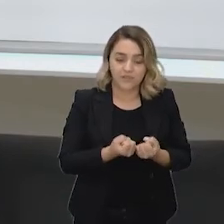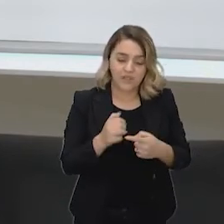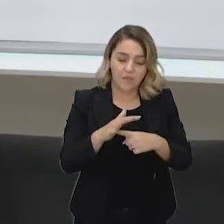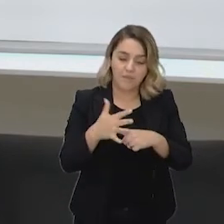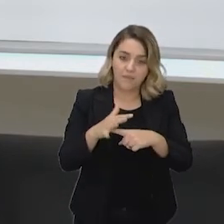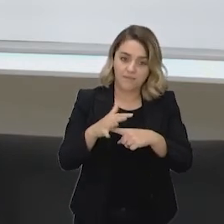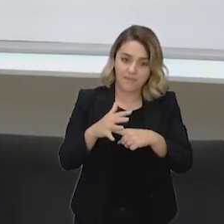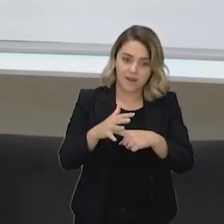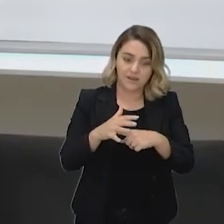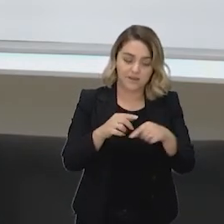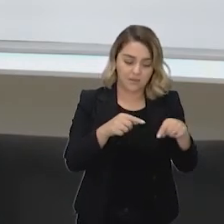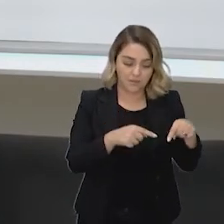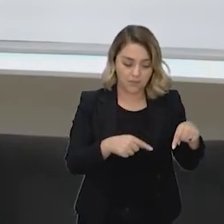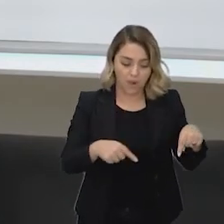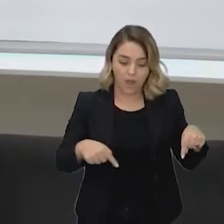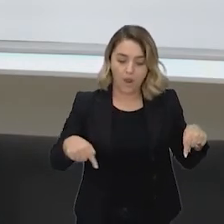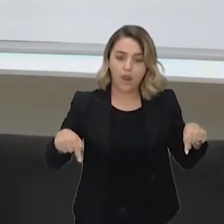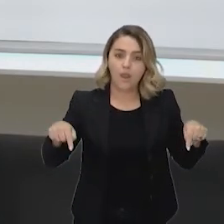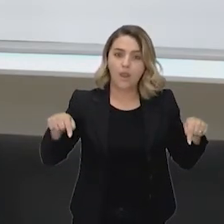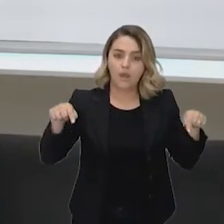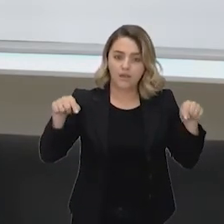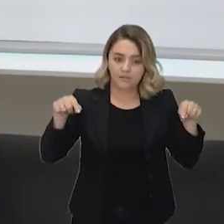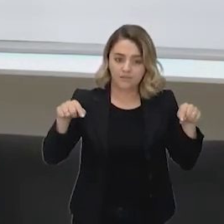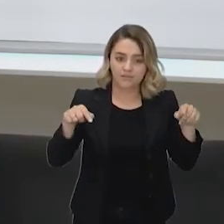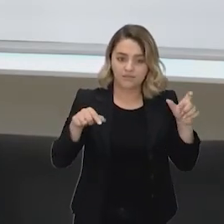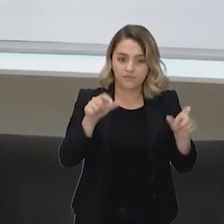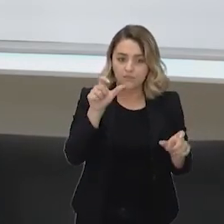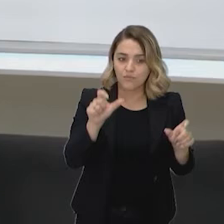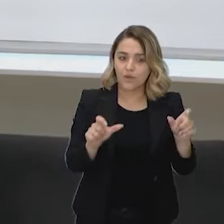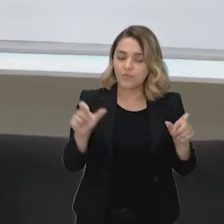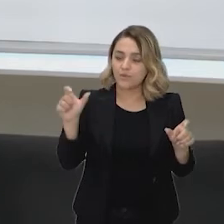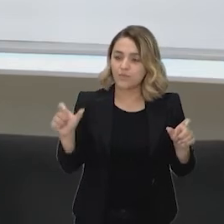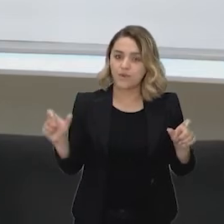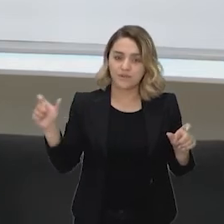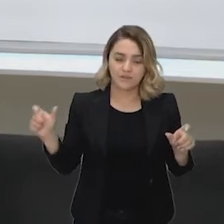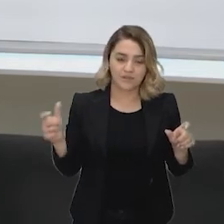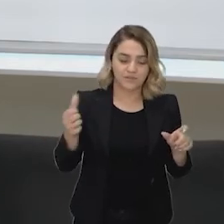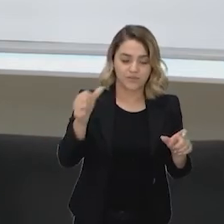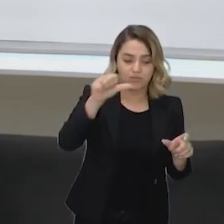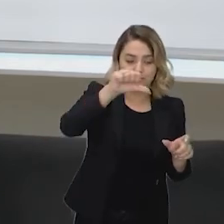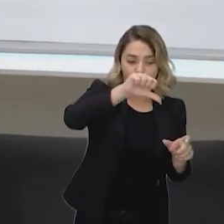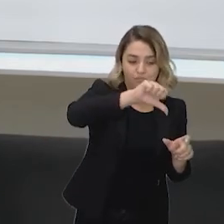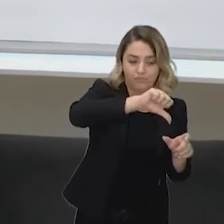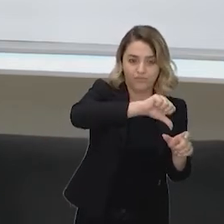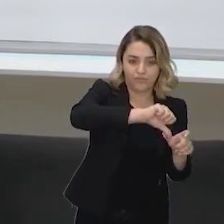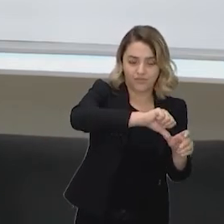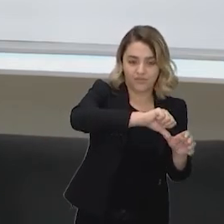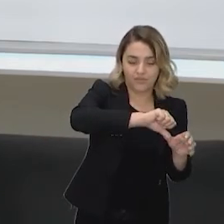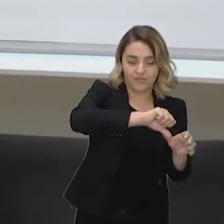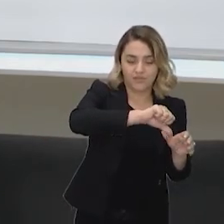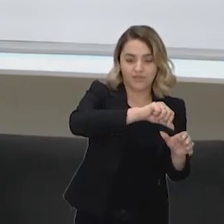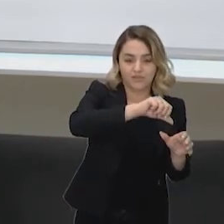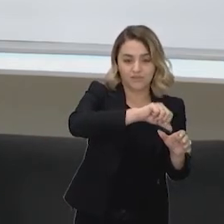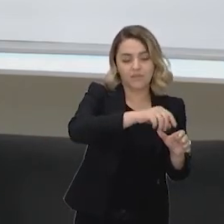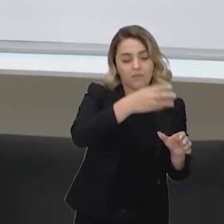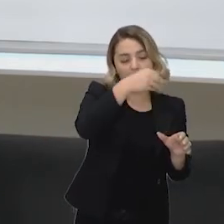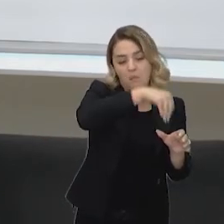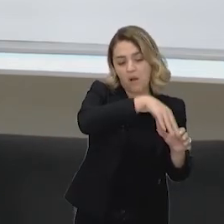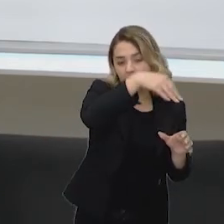né, e rapidamente você produz esse líquido que é chamado o bioóleo. E aí tem